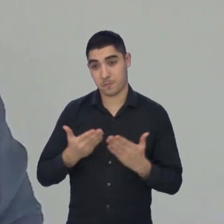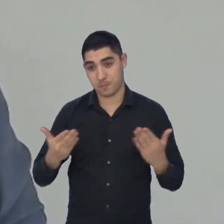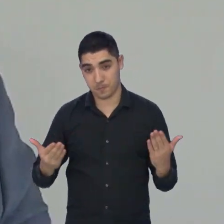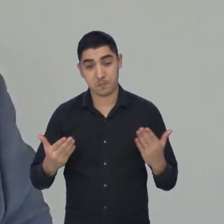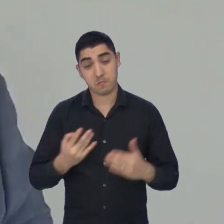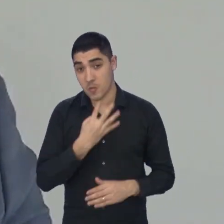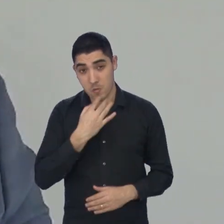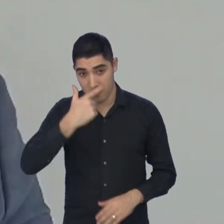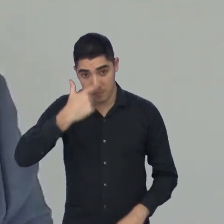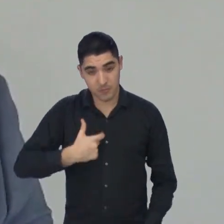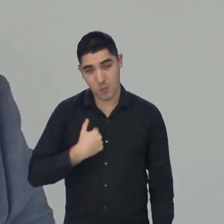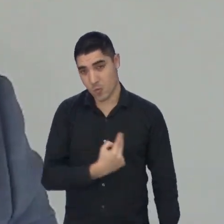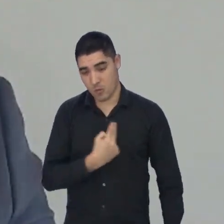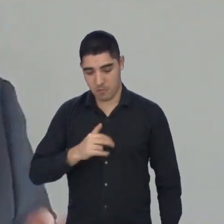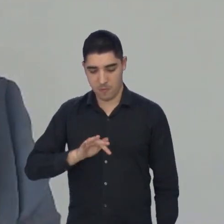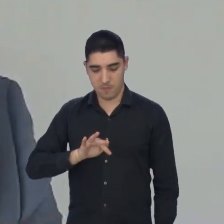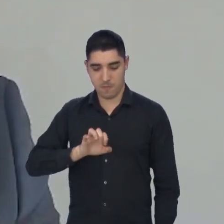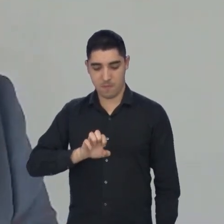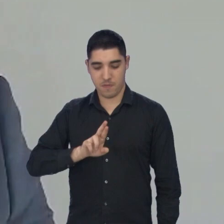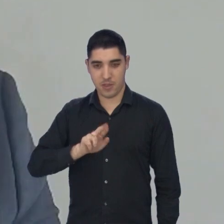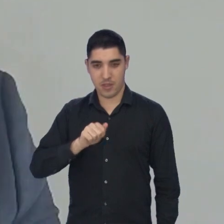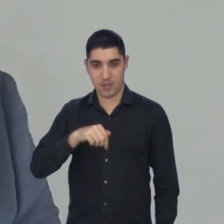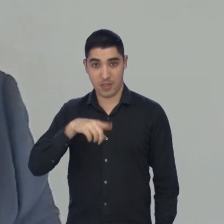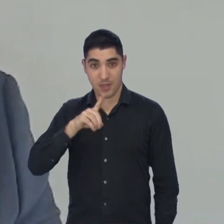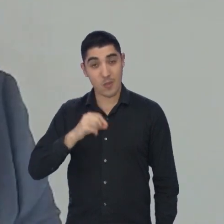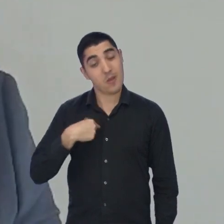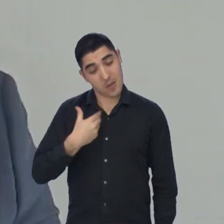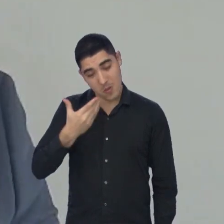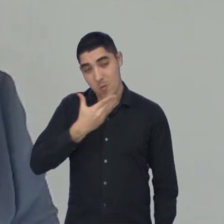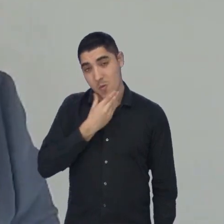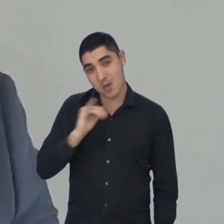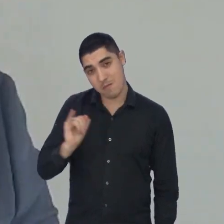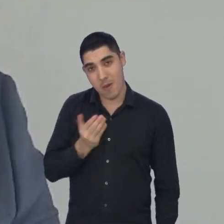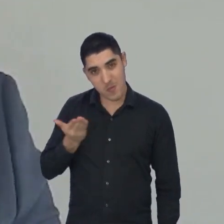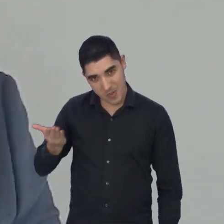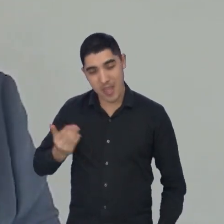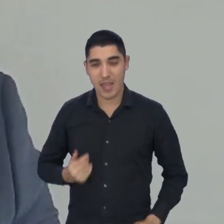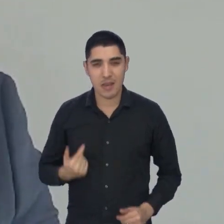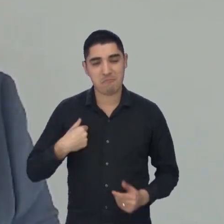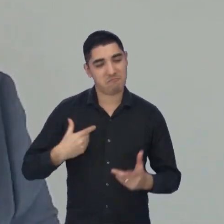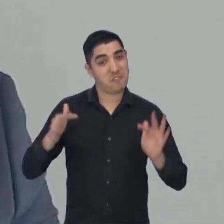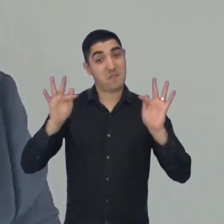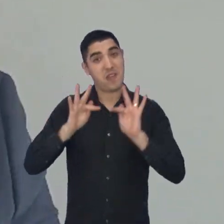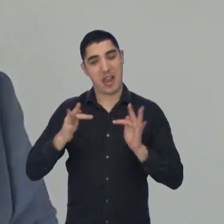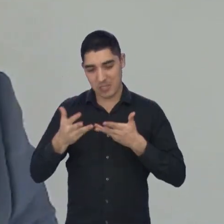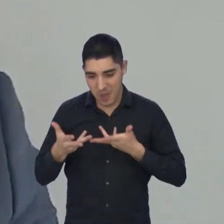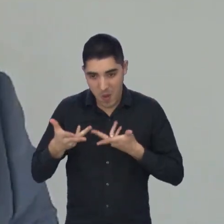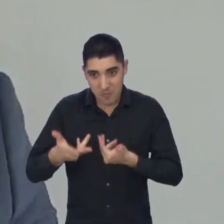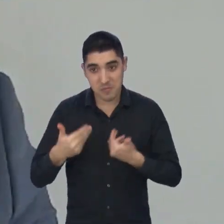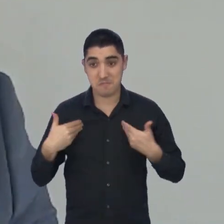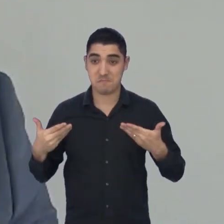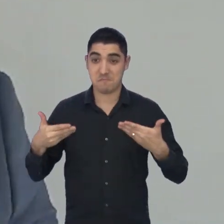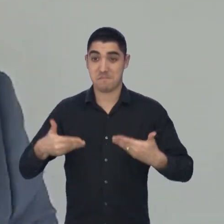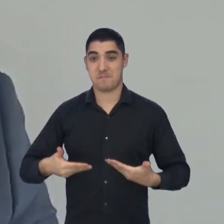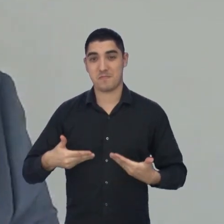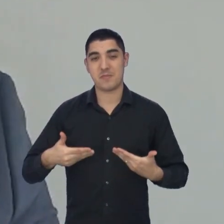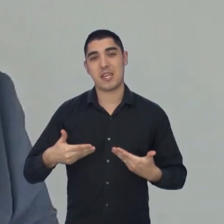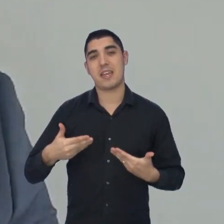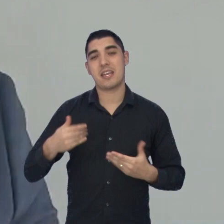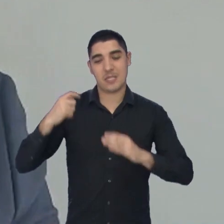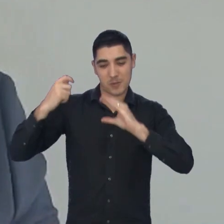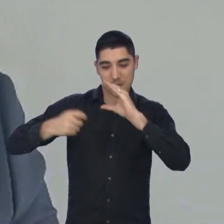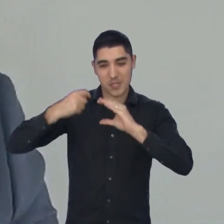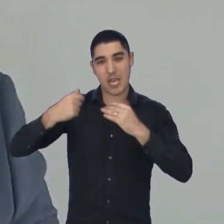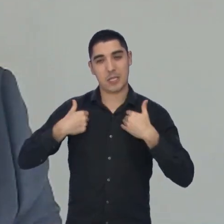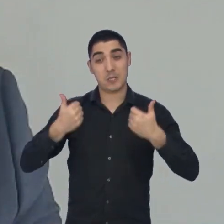conhece, eu sou o Fernando, sou irmão da Fernanda. Fiquei muito feliz com o convite de vir aqui dizer algumas palavras sobre a